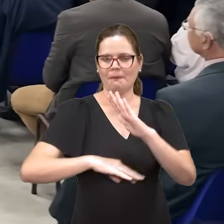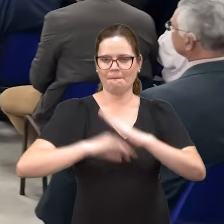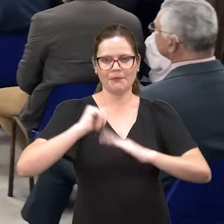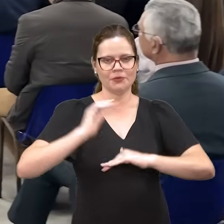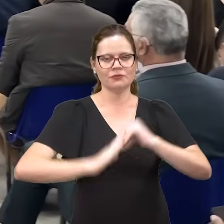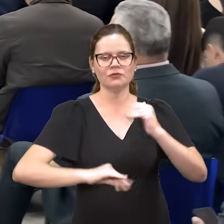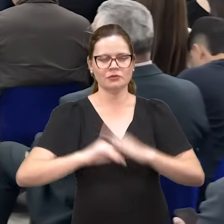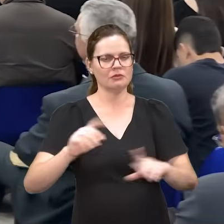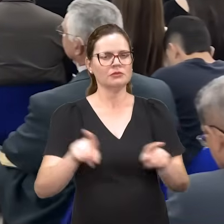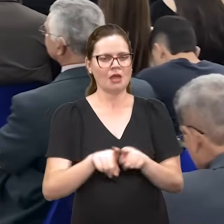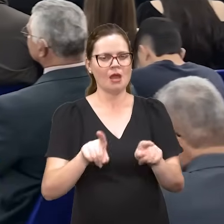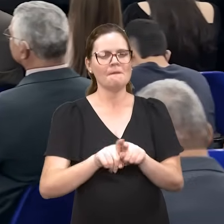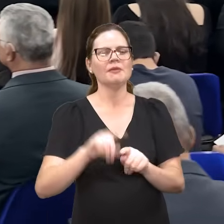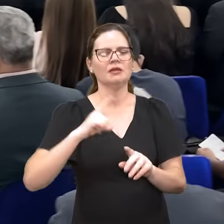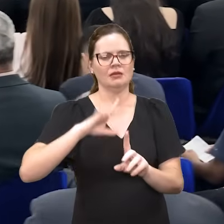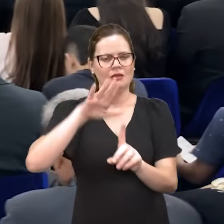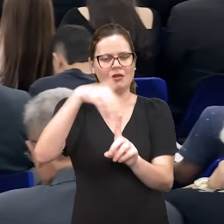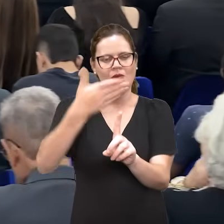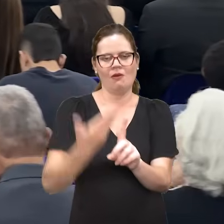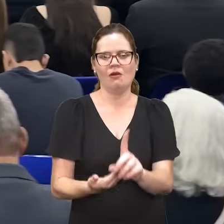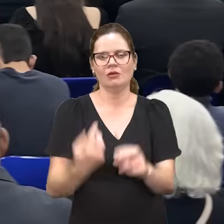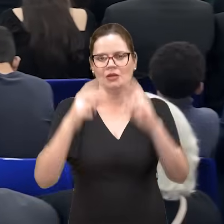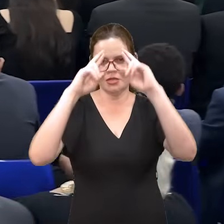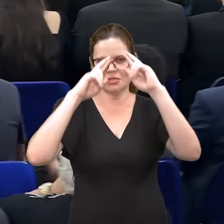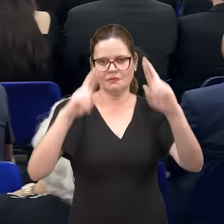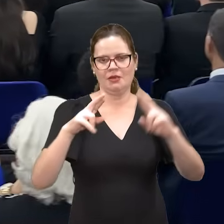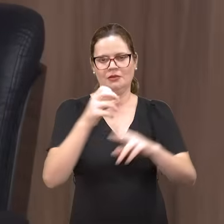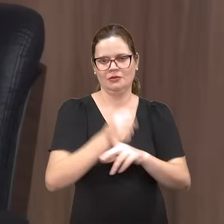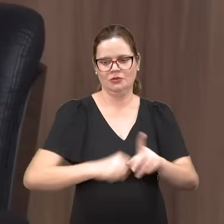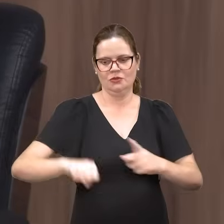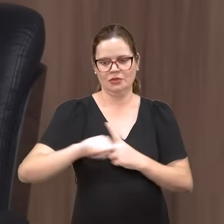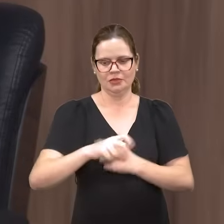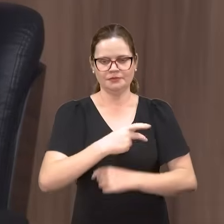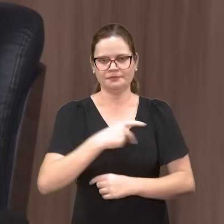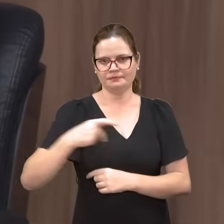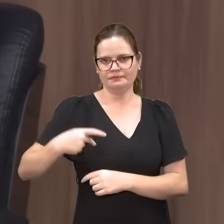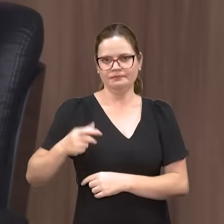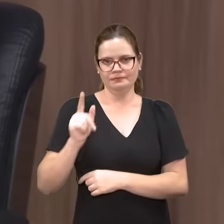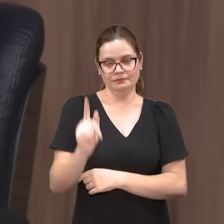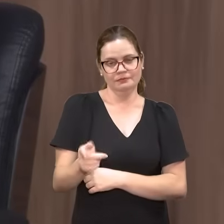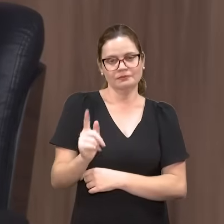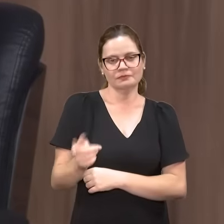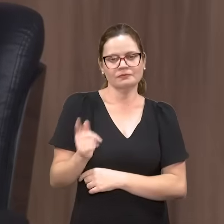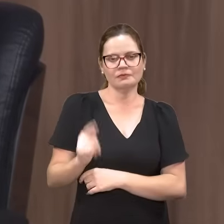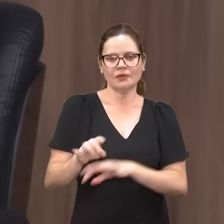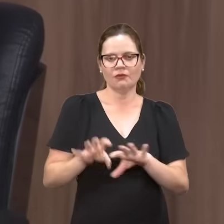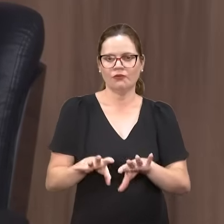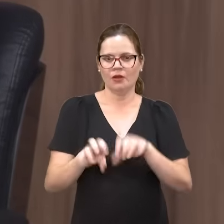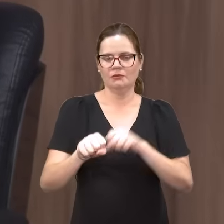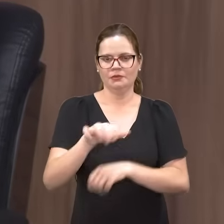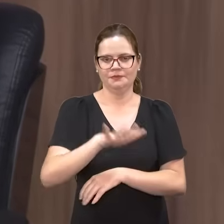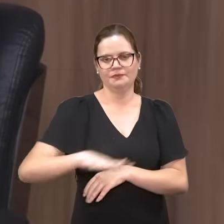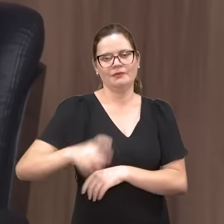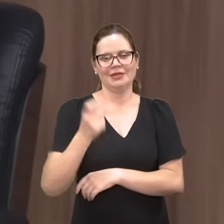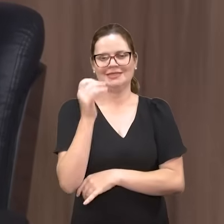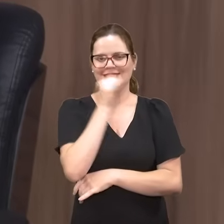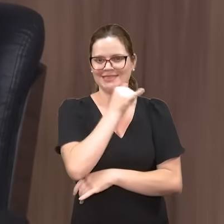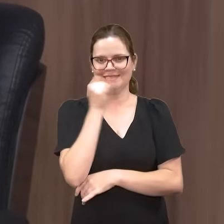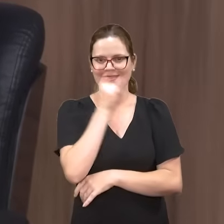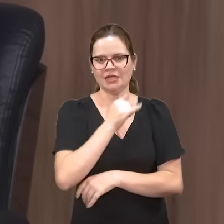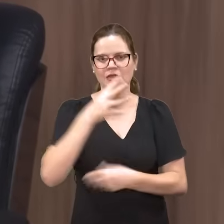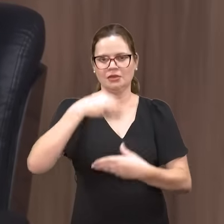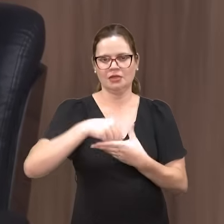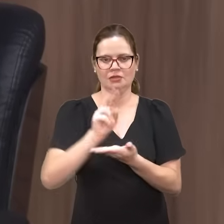é reconhecida, com respeito pela sociedade. Gedeuti Vitalino Gueiros se formou em odontologia